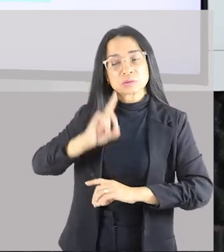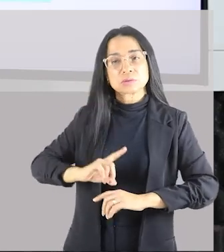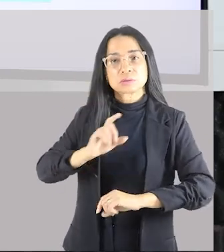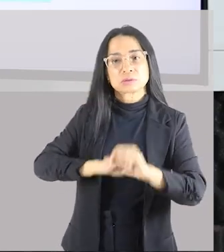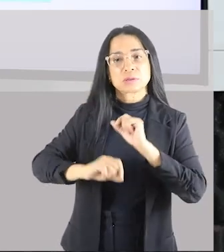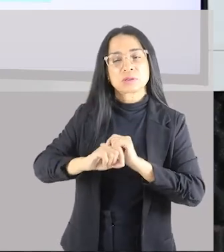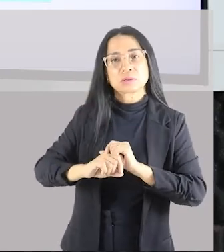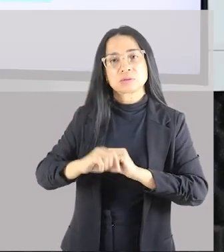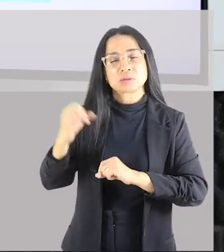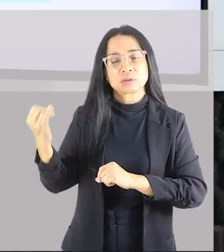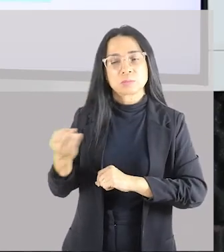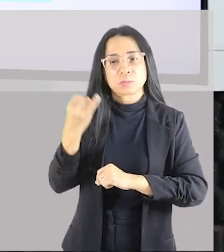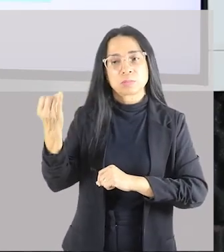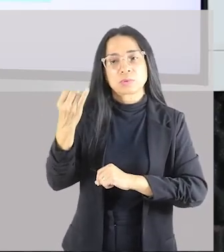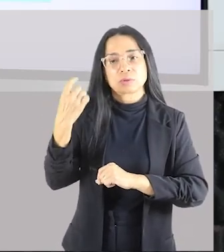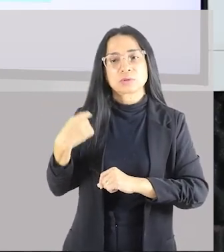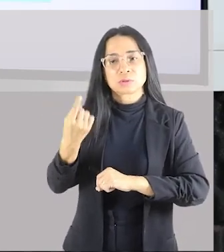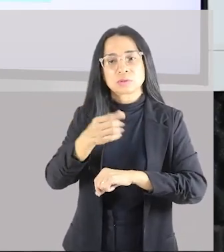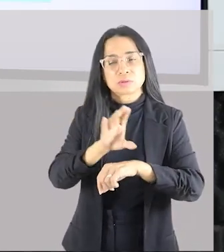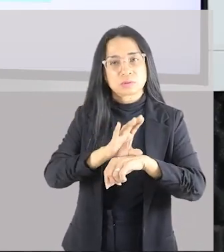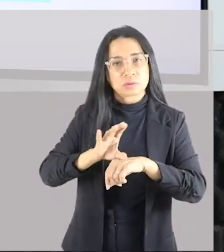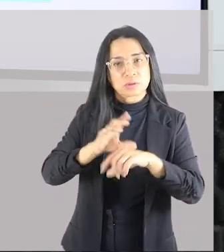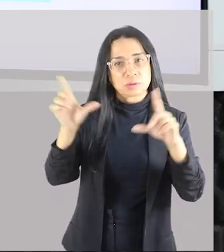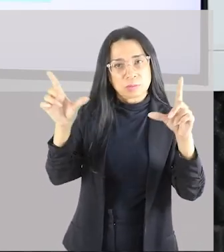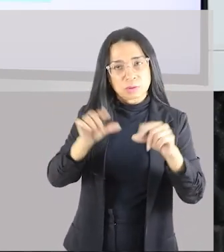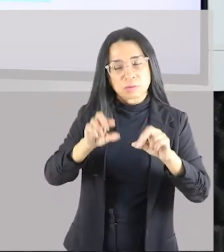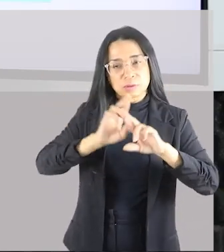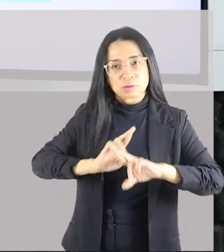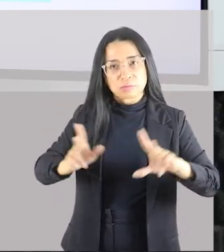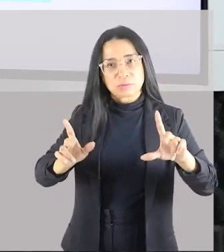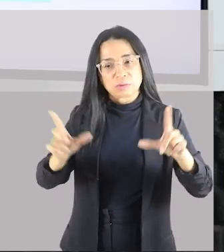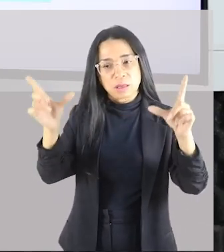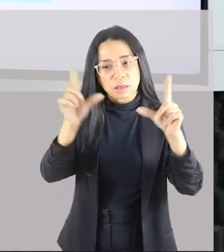Constituição, diminuindo as diferenças, reduzindo a